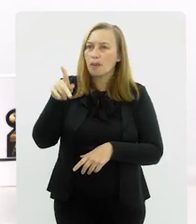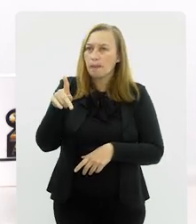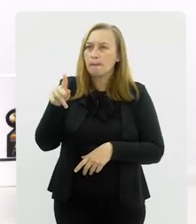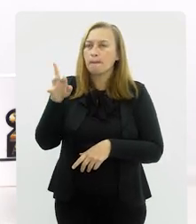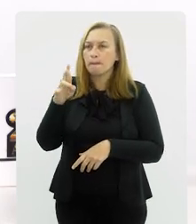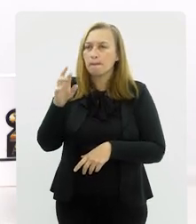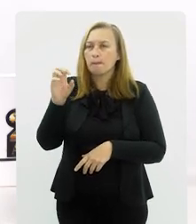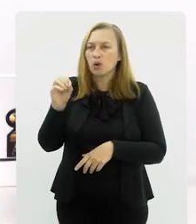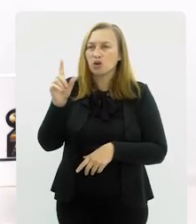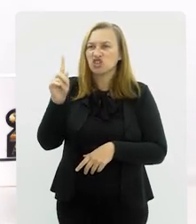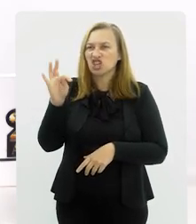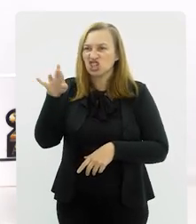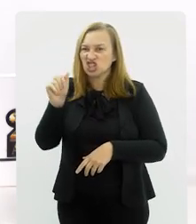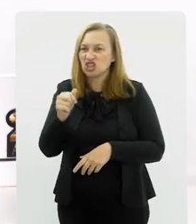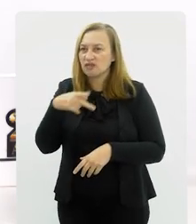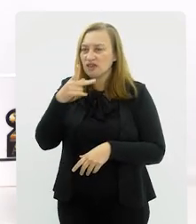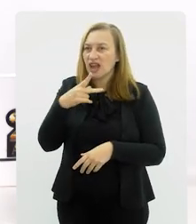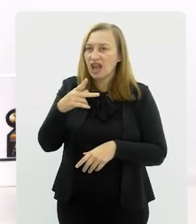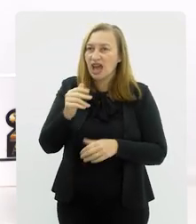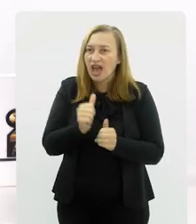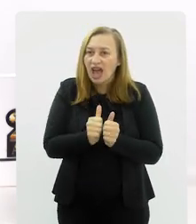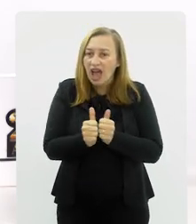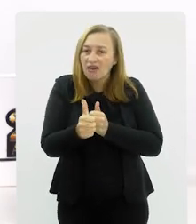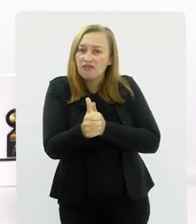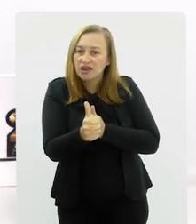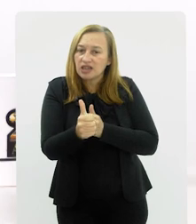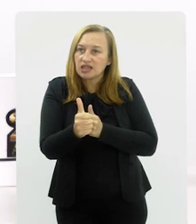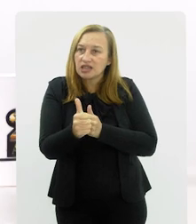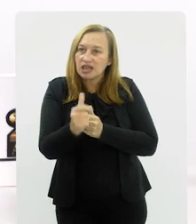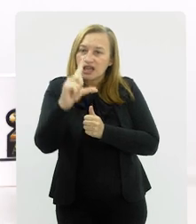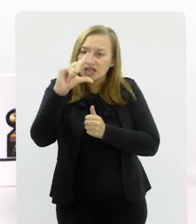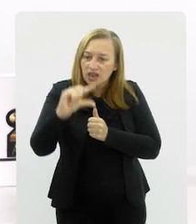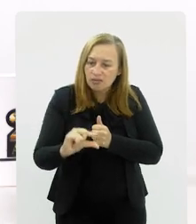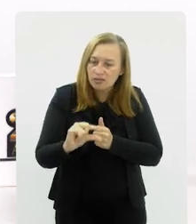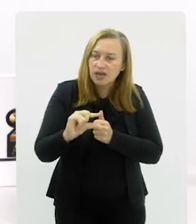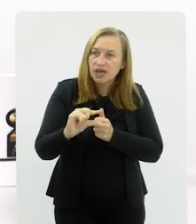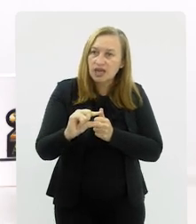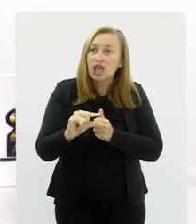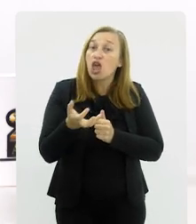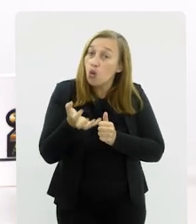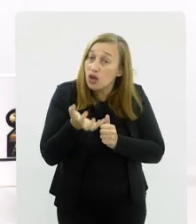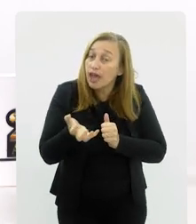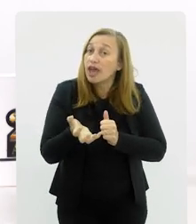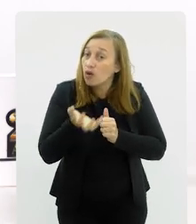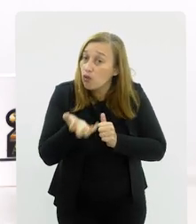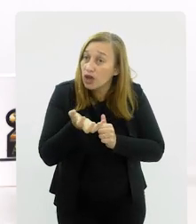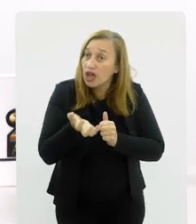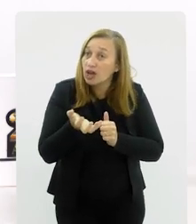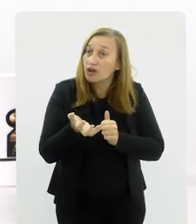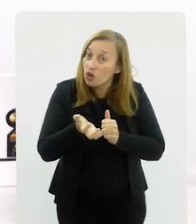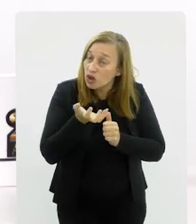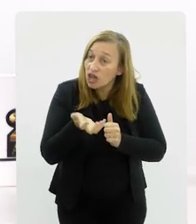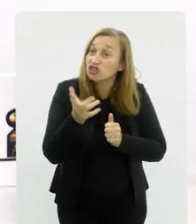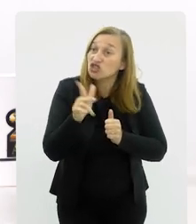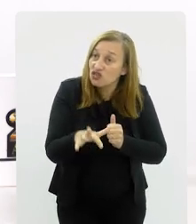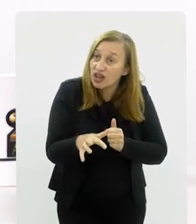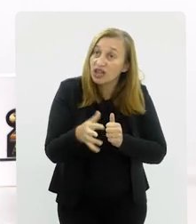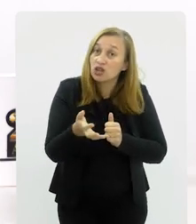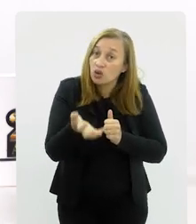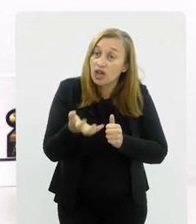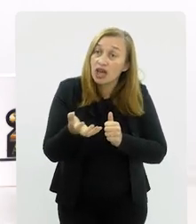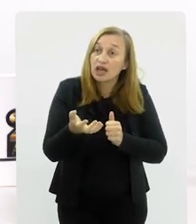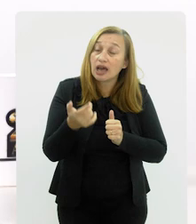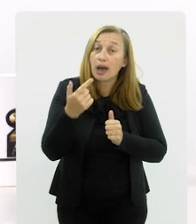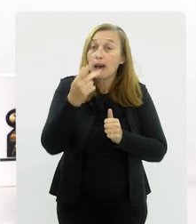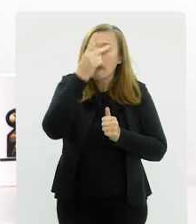tal. E ele falou, mas Danilo, aquela frente está pequena, está baixa. Uhum. Ah, mas eu quero ela que desça dessa forma. É o meu estilo disso, eu quero